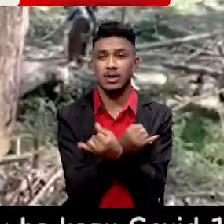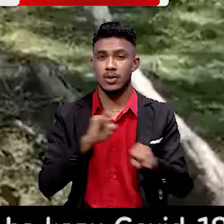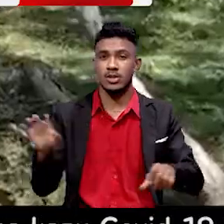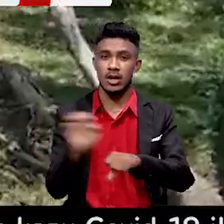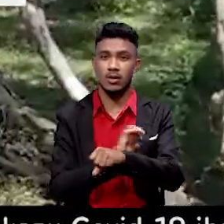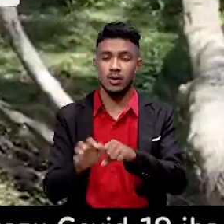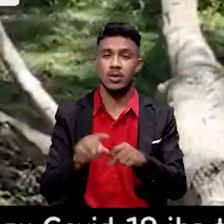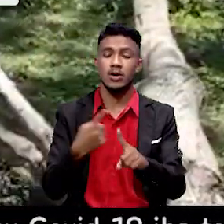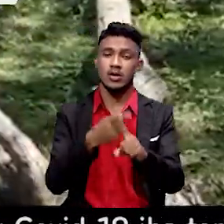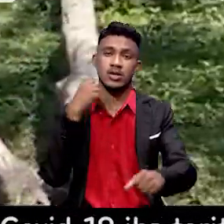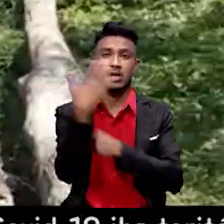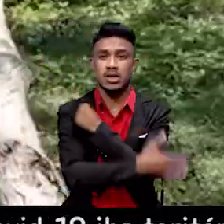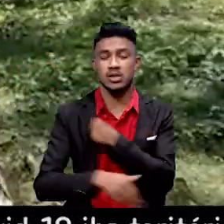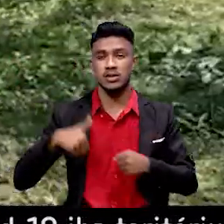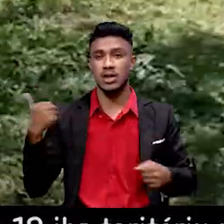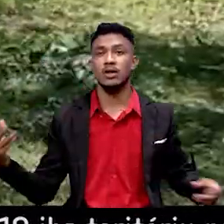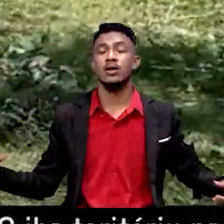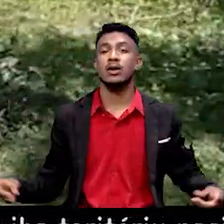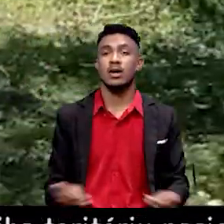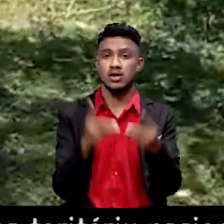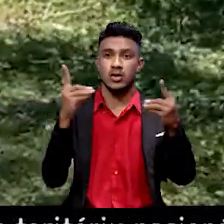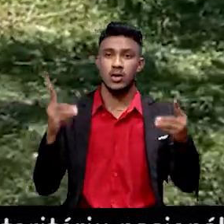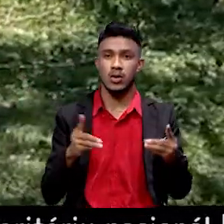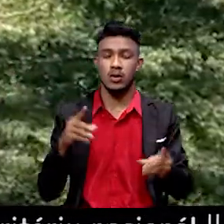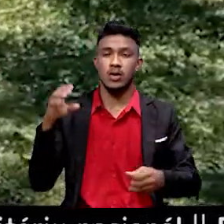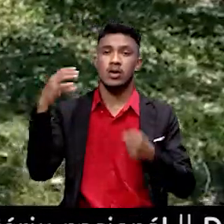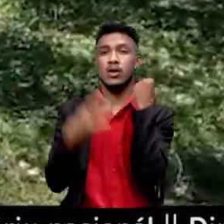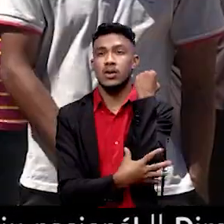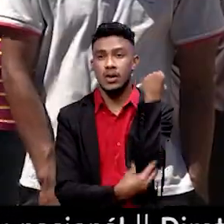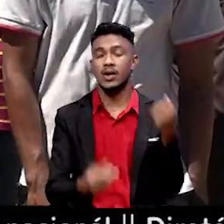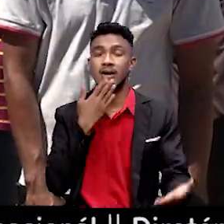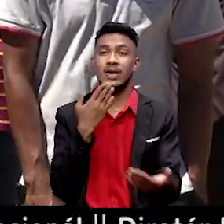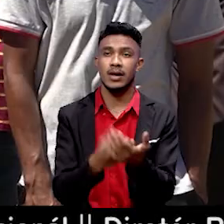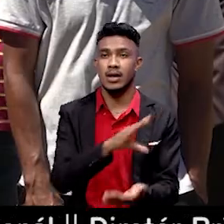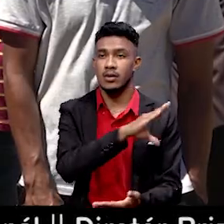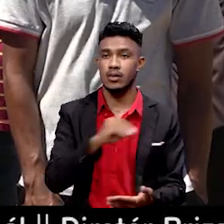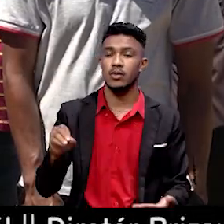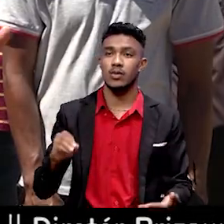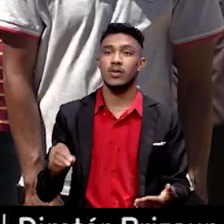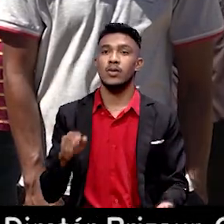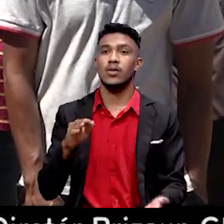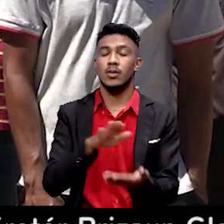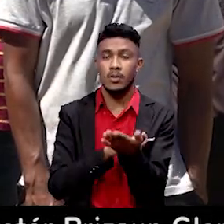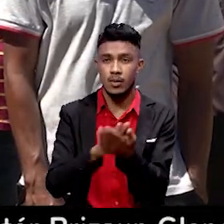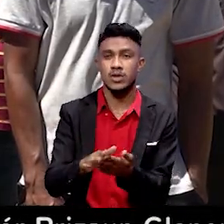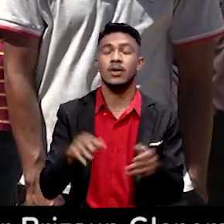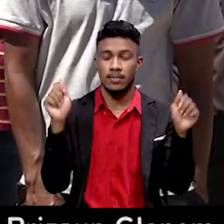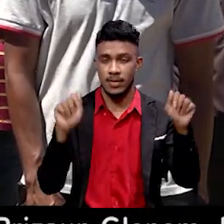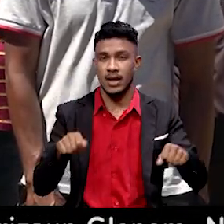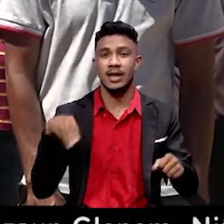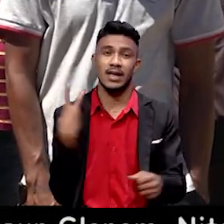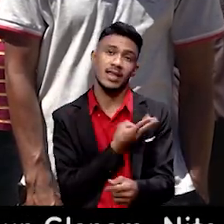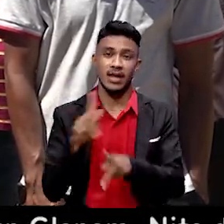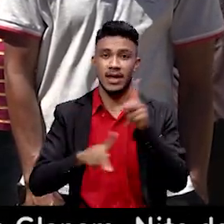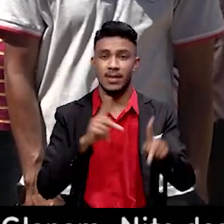ba raili ur. Combate fome qualitativa, combate fome quantitativa. Con in unè e tenen o